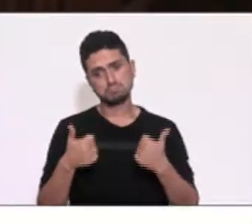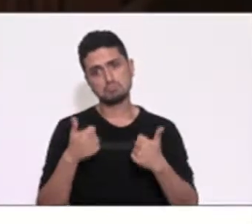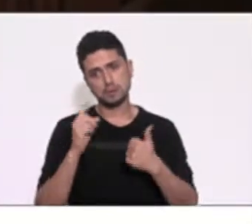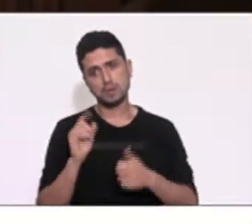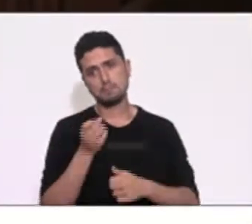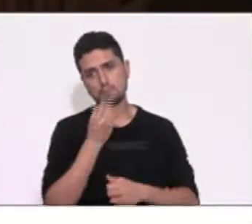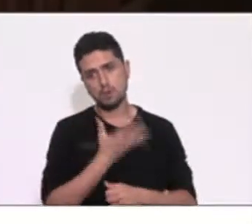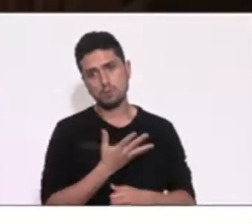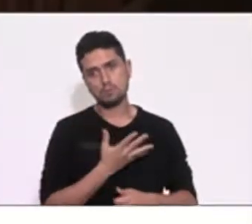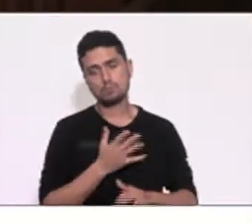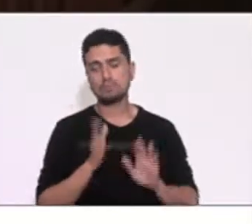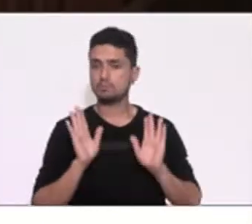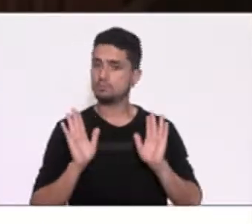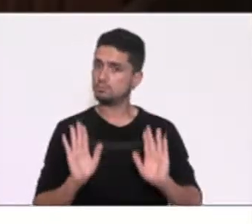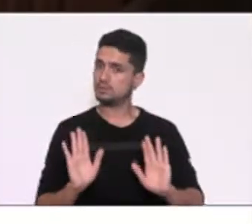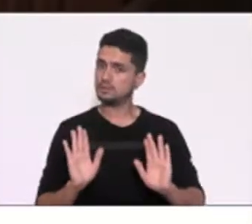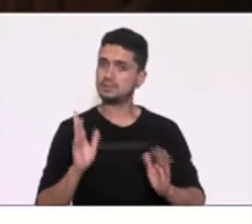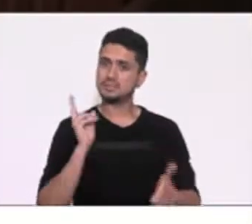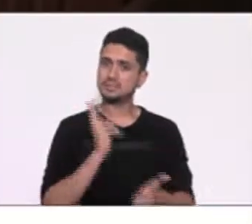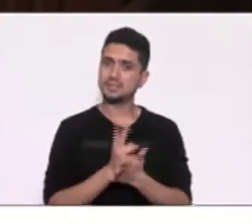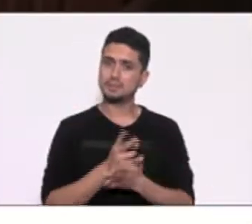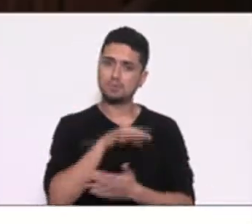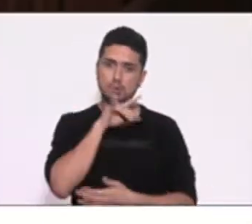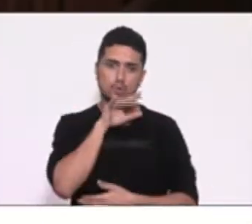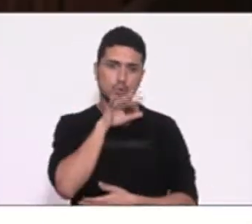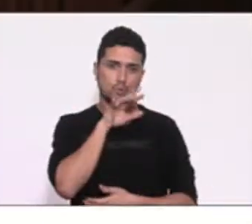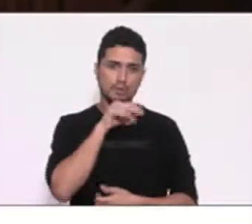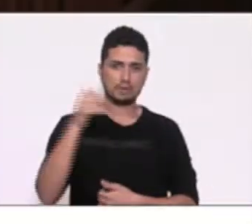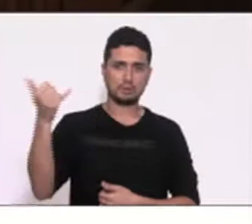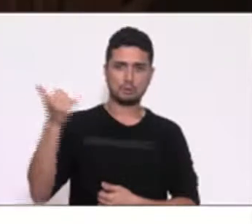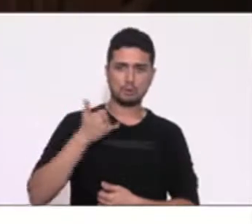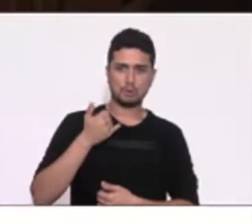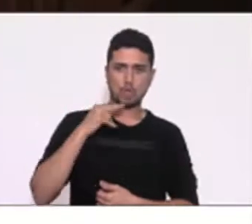bom. Mas estamos sendo surpreendidos